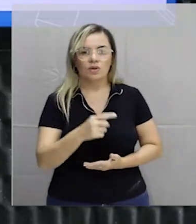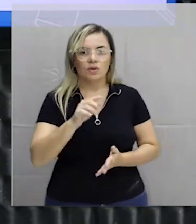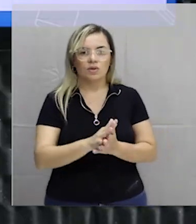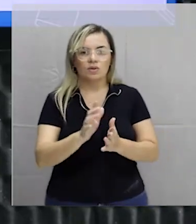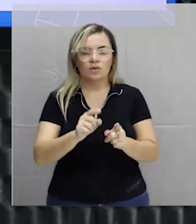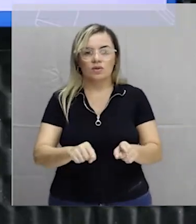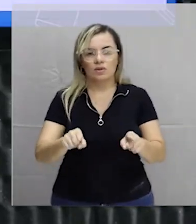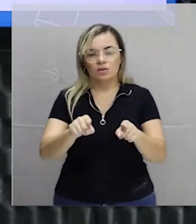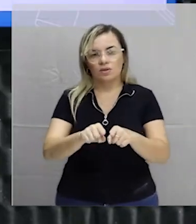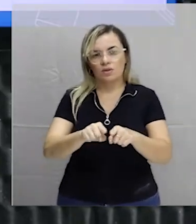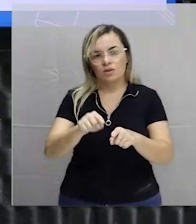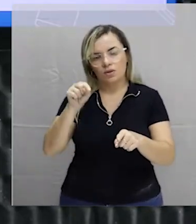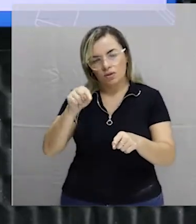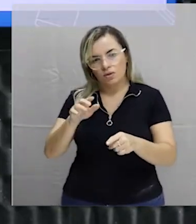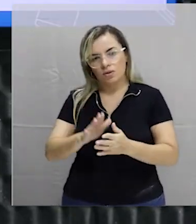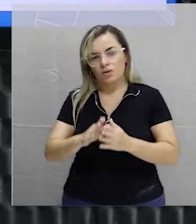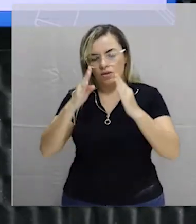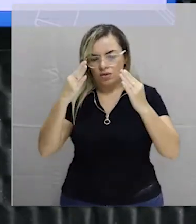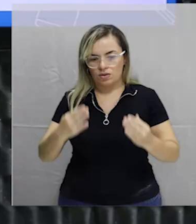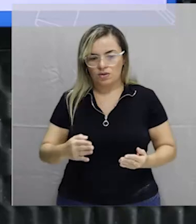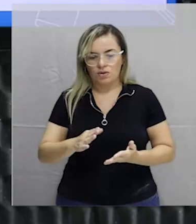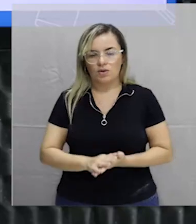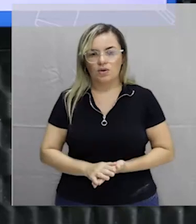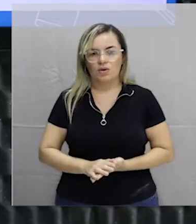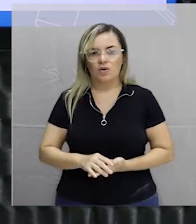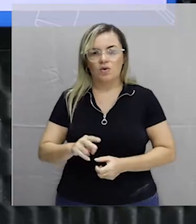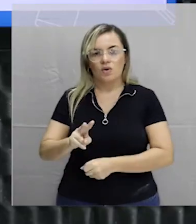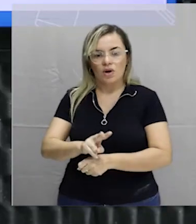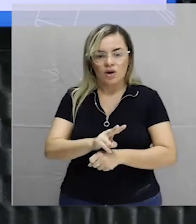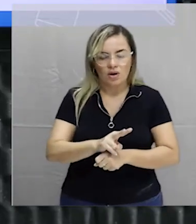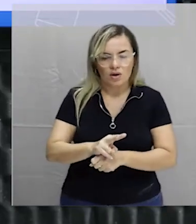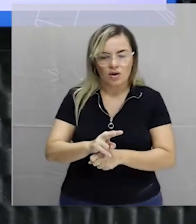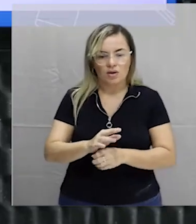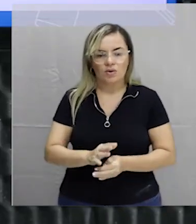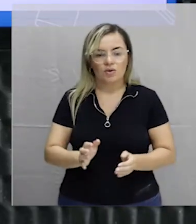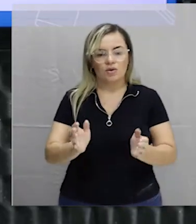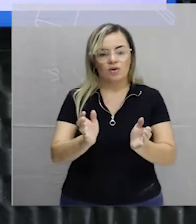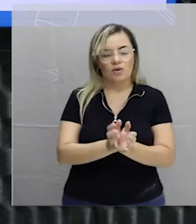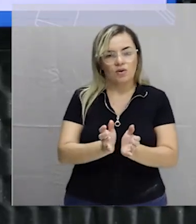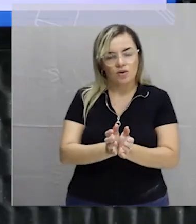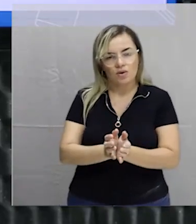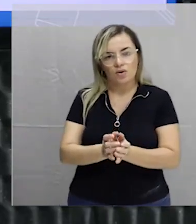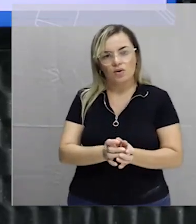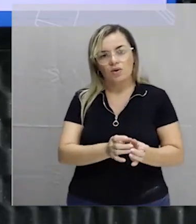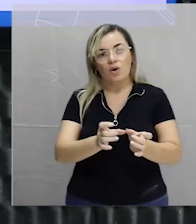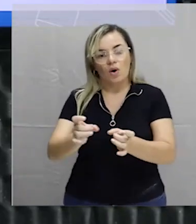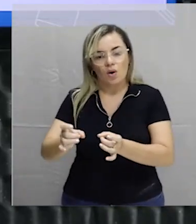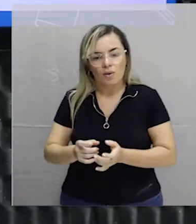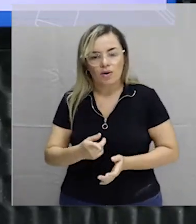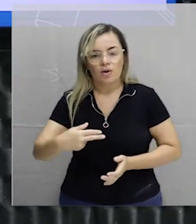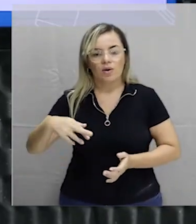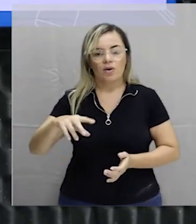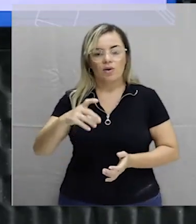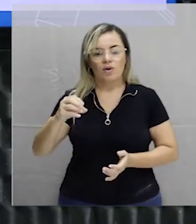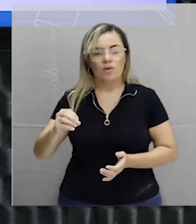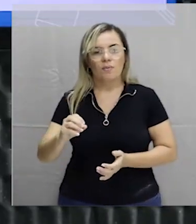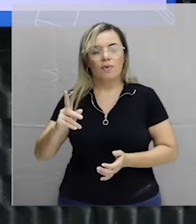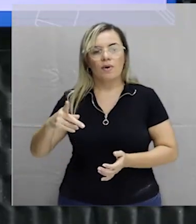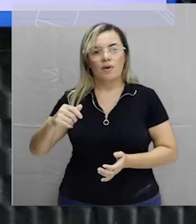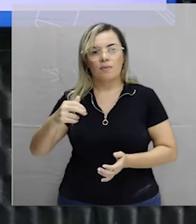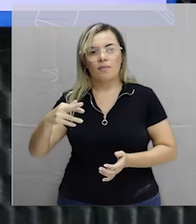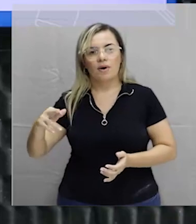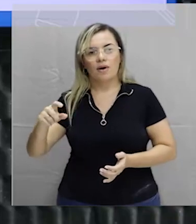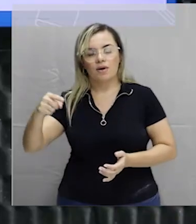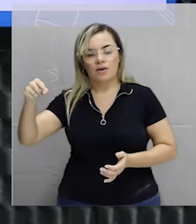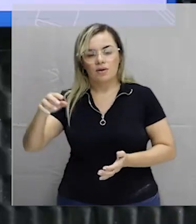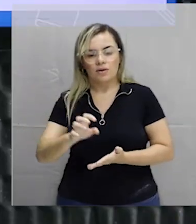expulsar os agentes da Companhia de Comércio do Maranhão e Grão-Pará, daqui da região. Eles vão